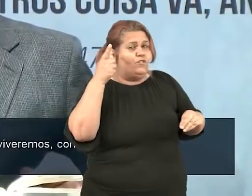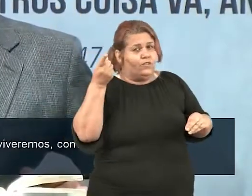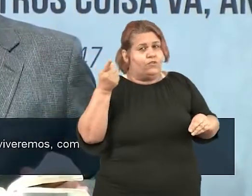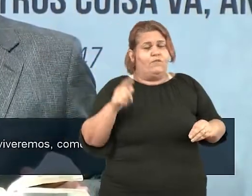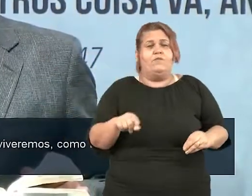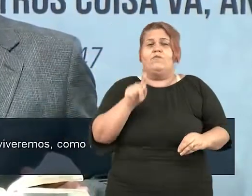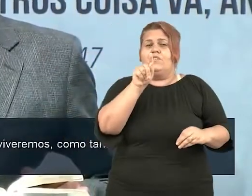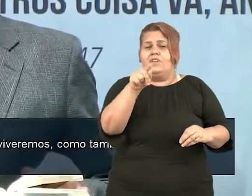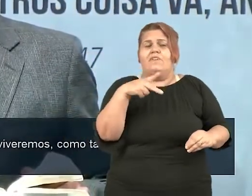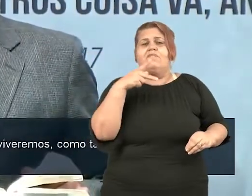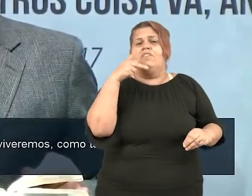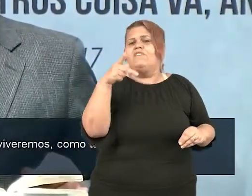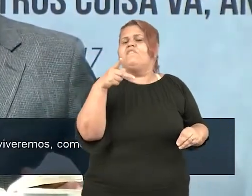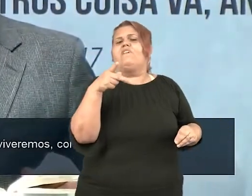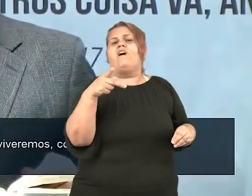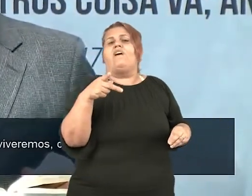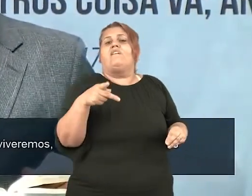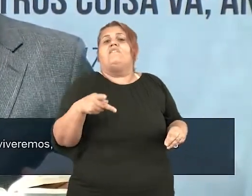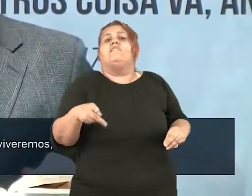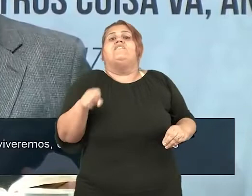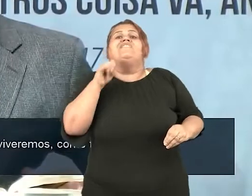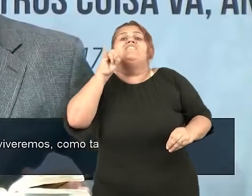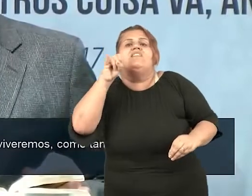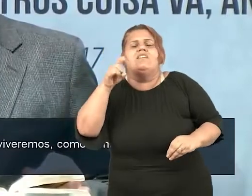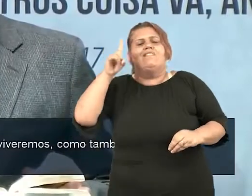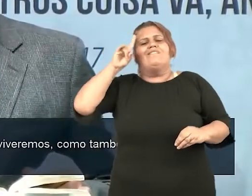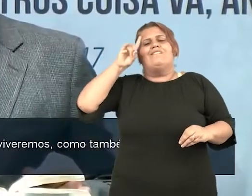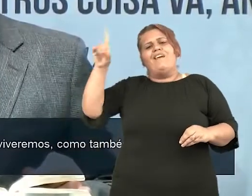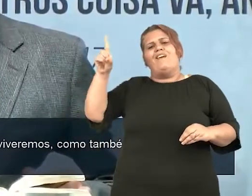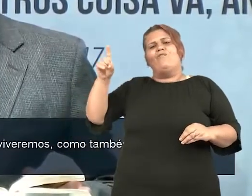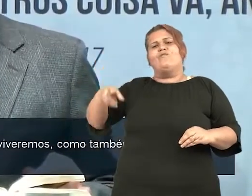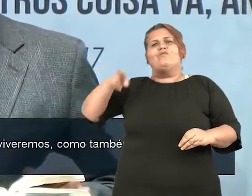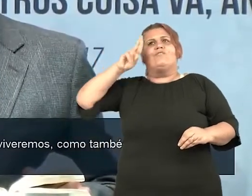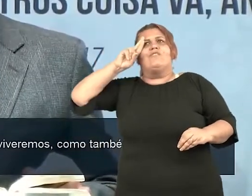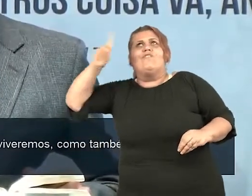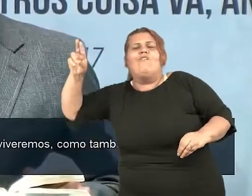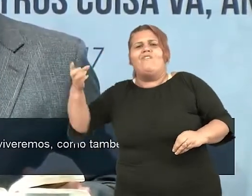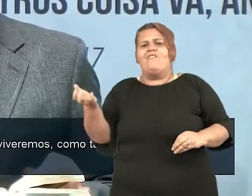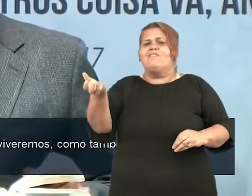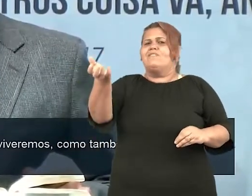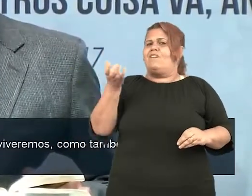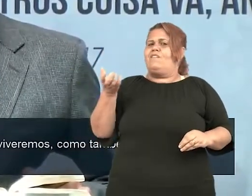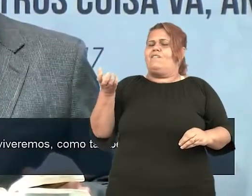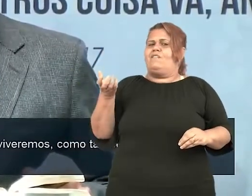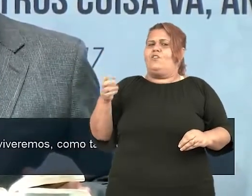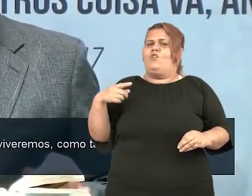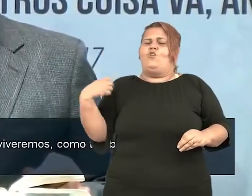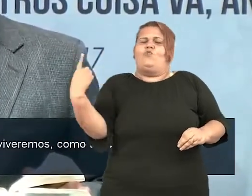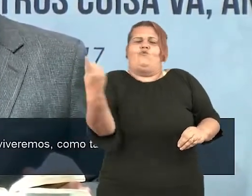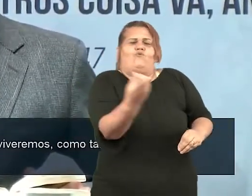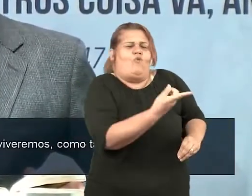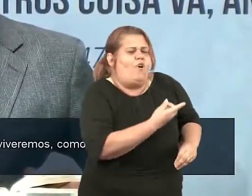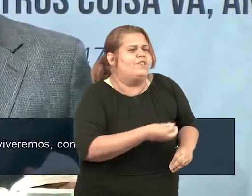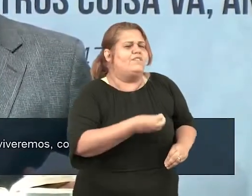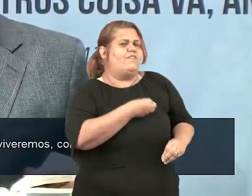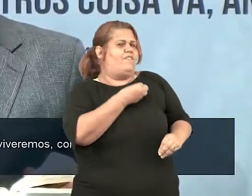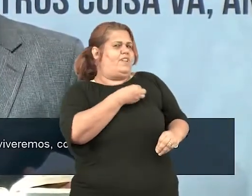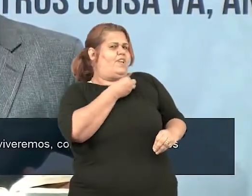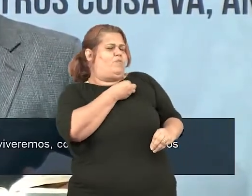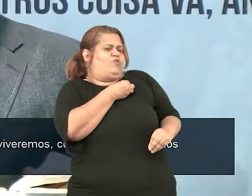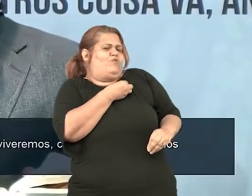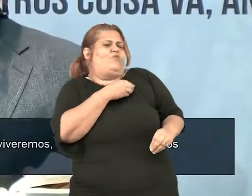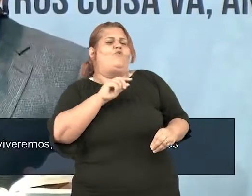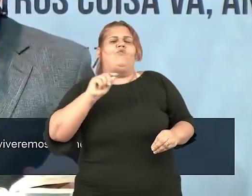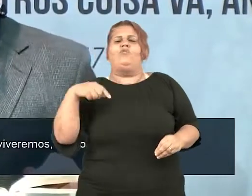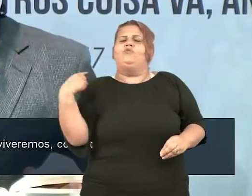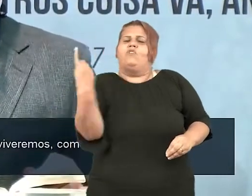disso, devíeis dizer: se o Senhor quiser, nós viveremos, como também